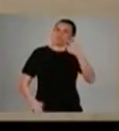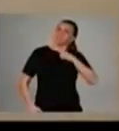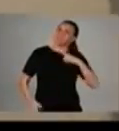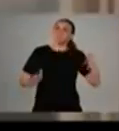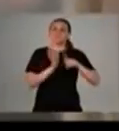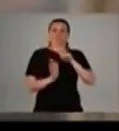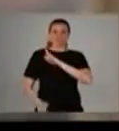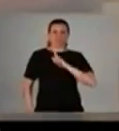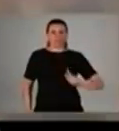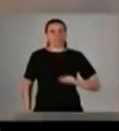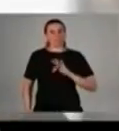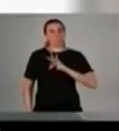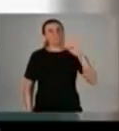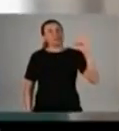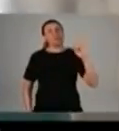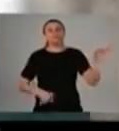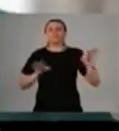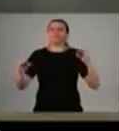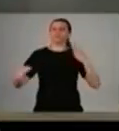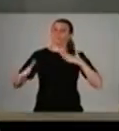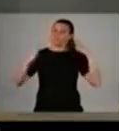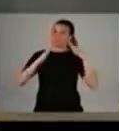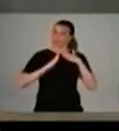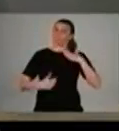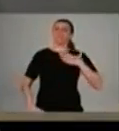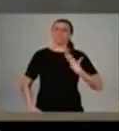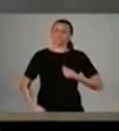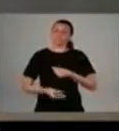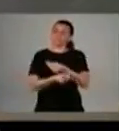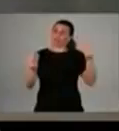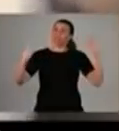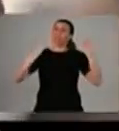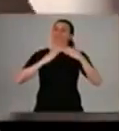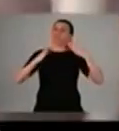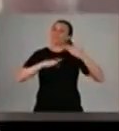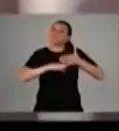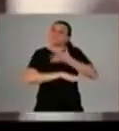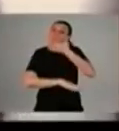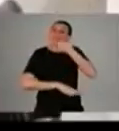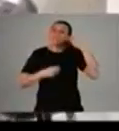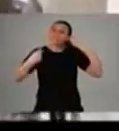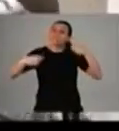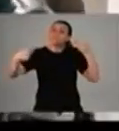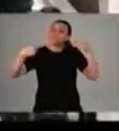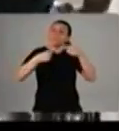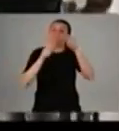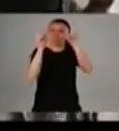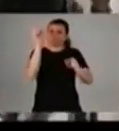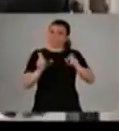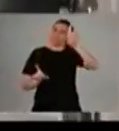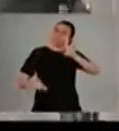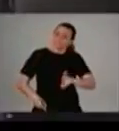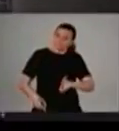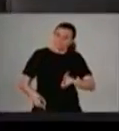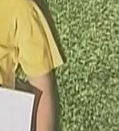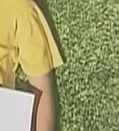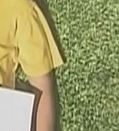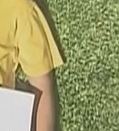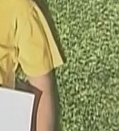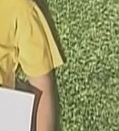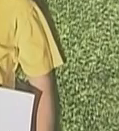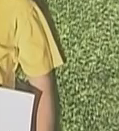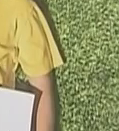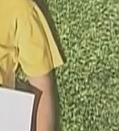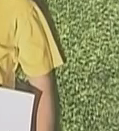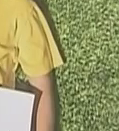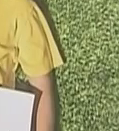plano Viver Sem Limite. O Minha Casa Minha Vida oferece moradias adaptáveis às necessidades das pessoas com deficiência. A